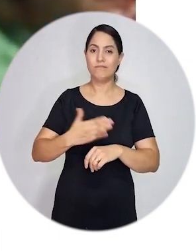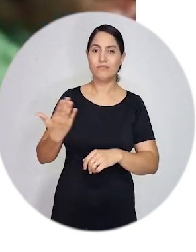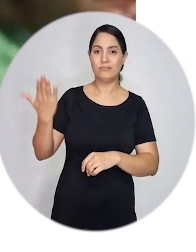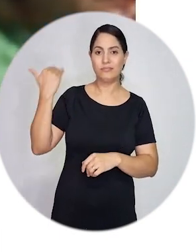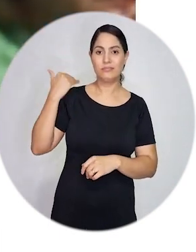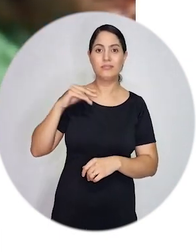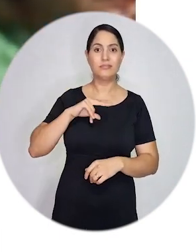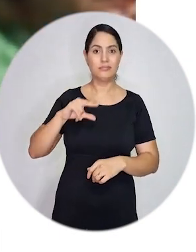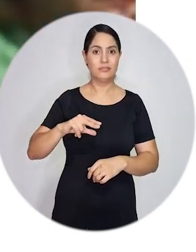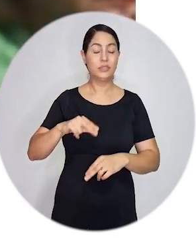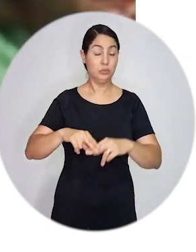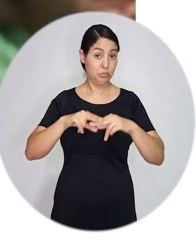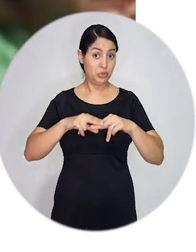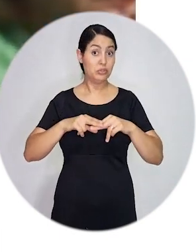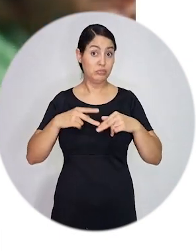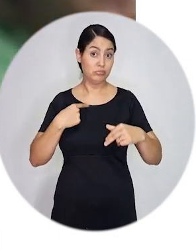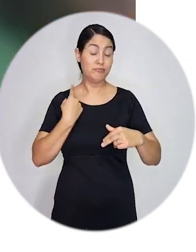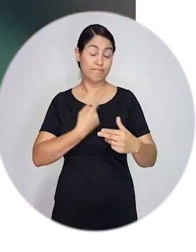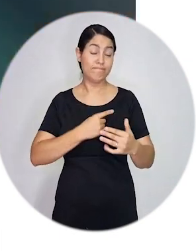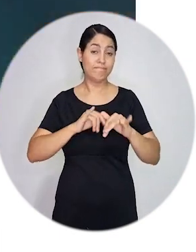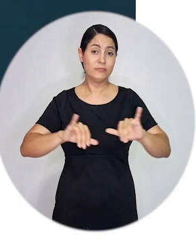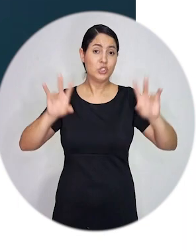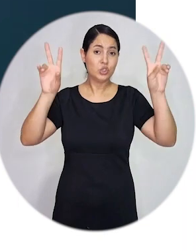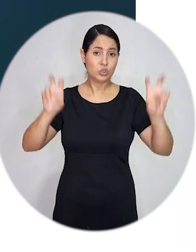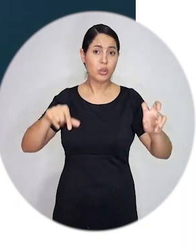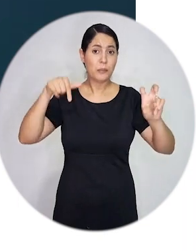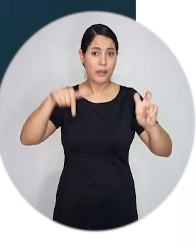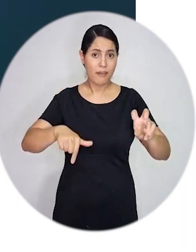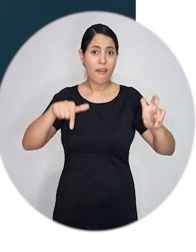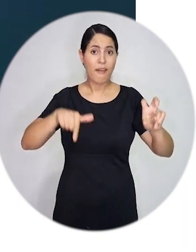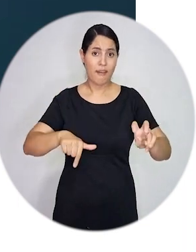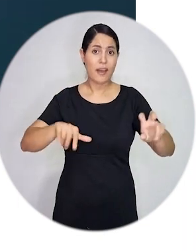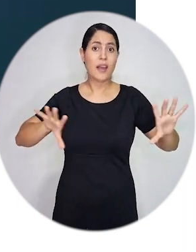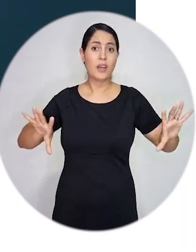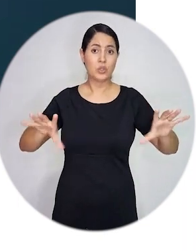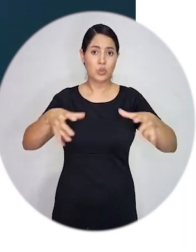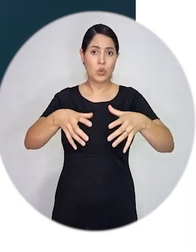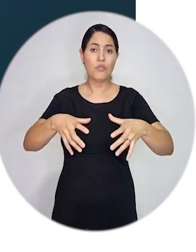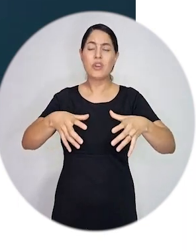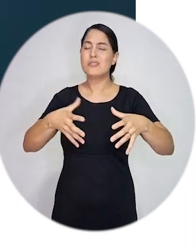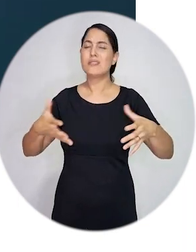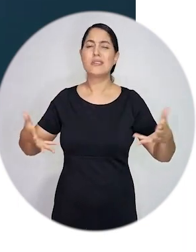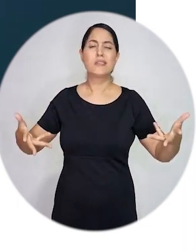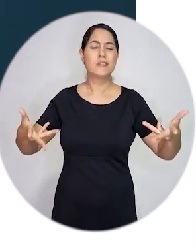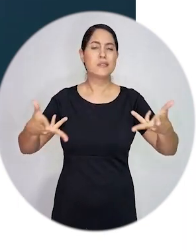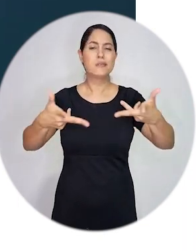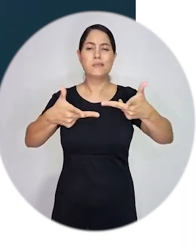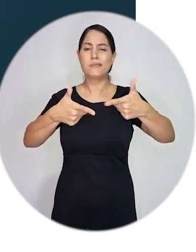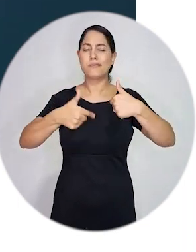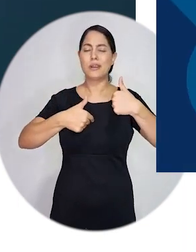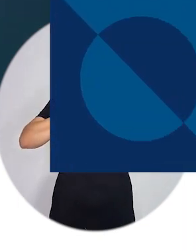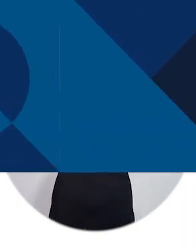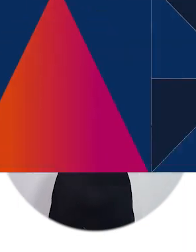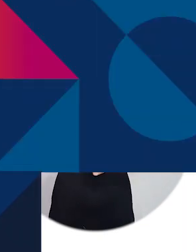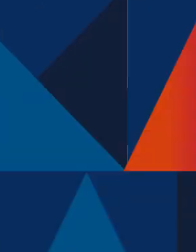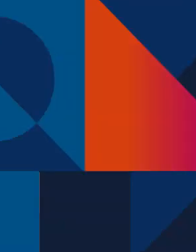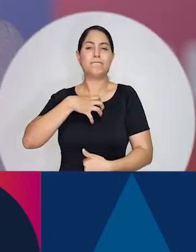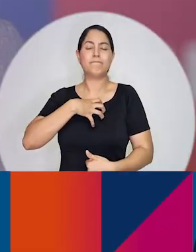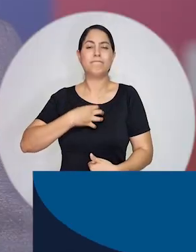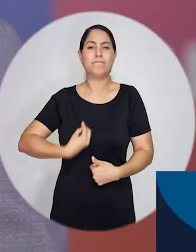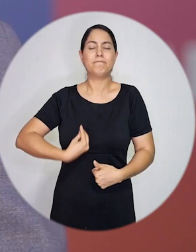pelo mesmo agora, que fez cair o nosso governo e tudo. Portanto, acho que desta conferência eu levo essencialmente a